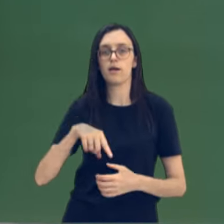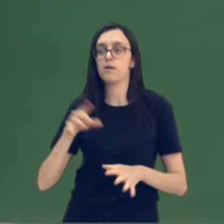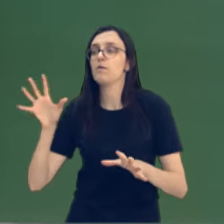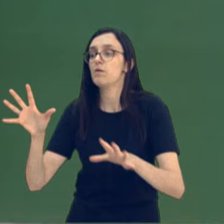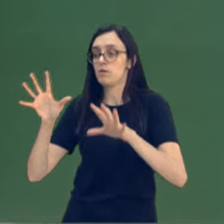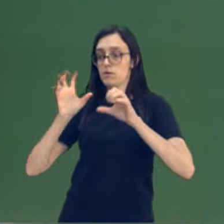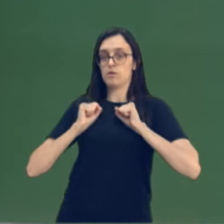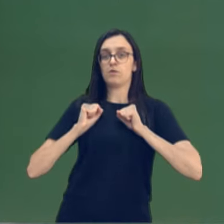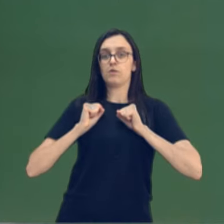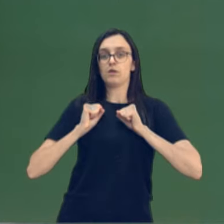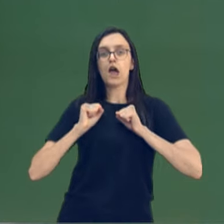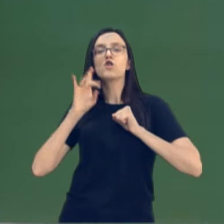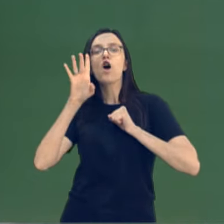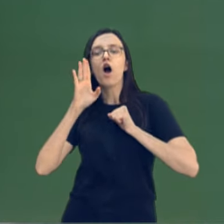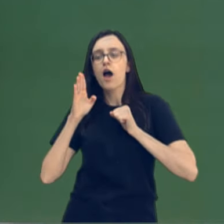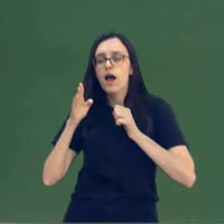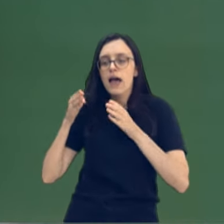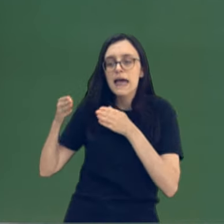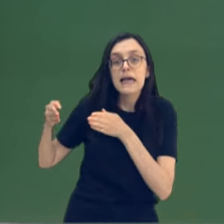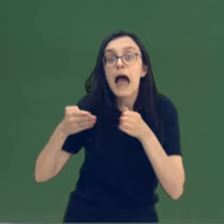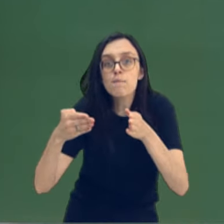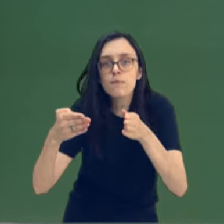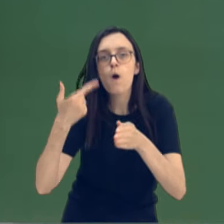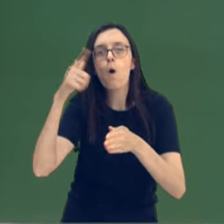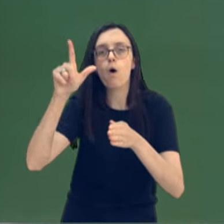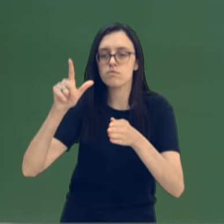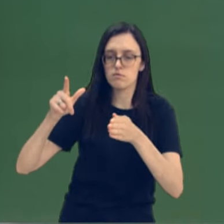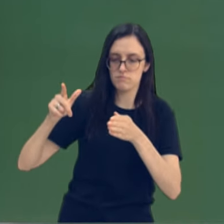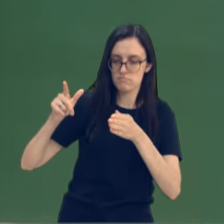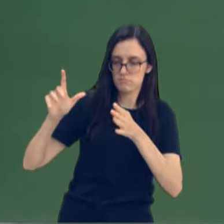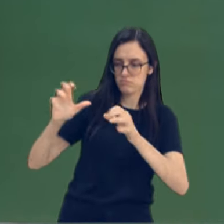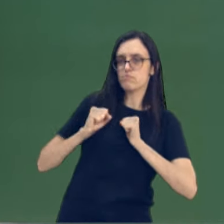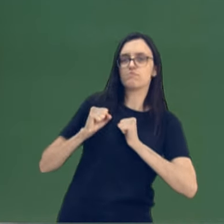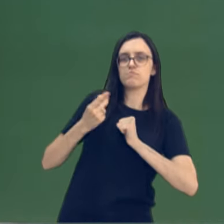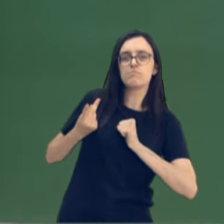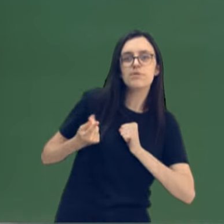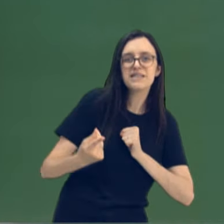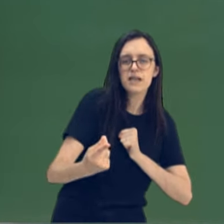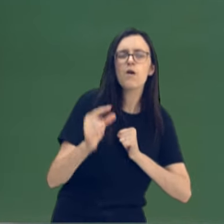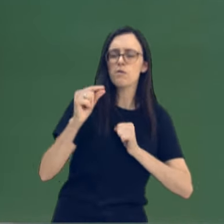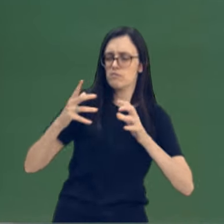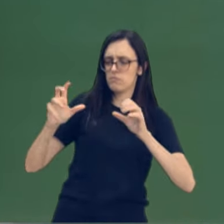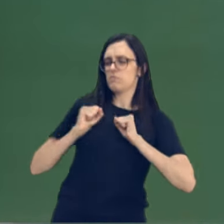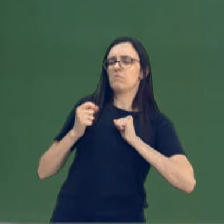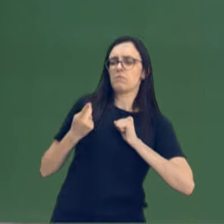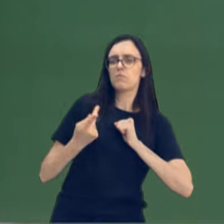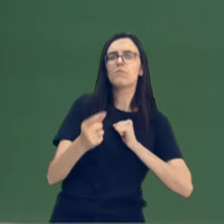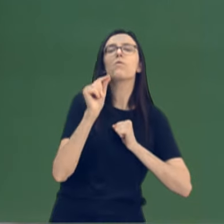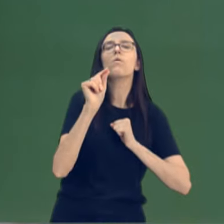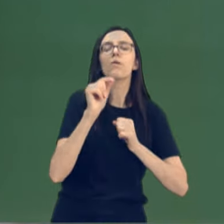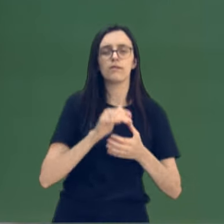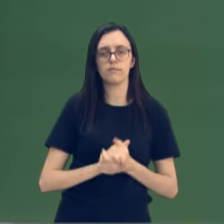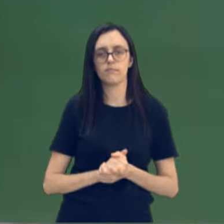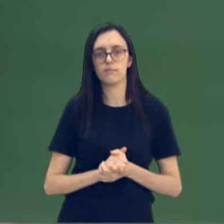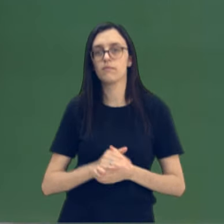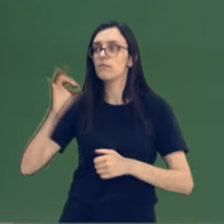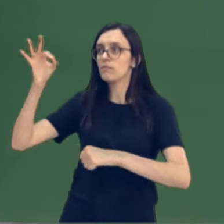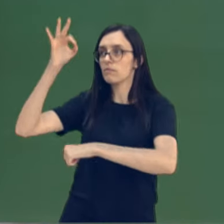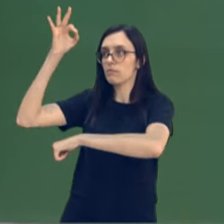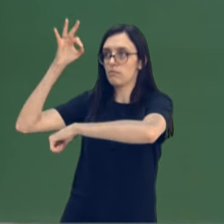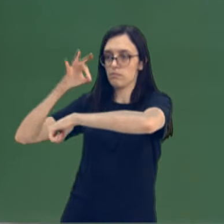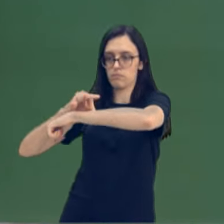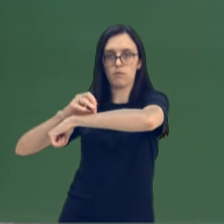o hospedeiro definitivo. O que acontece no definitivo e no intermediário? No intermediário, reprodução assexuada.